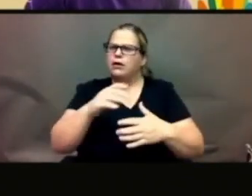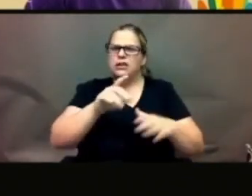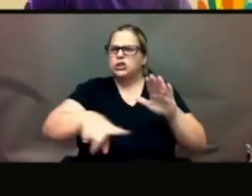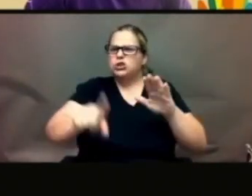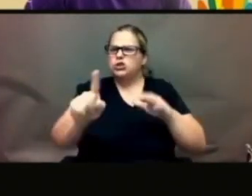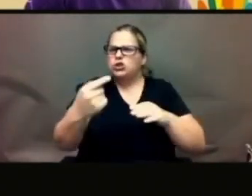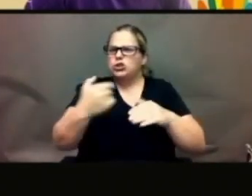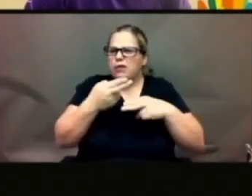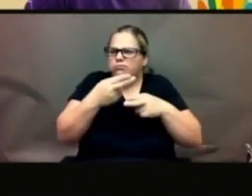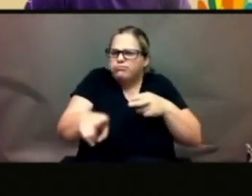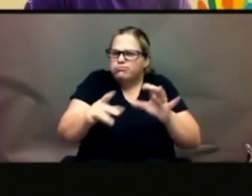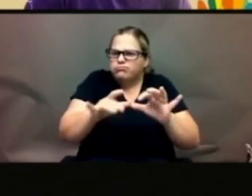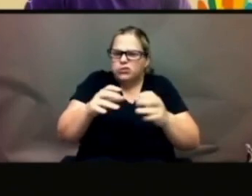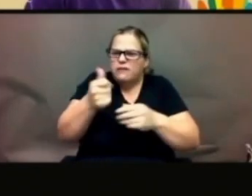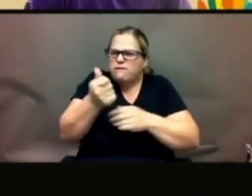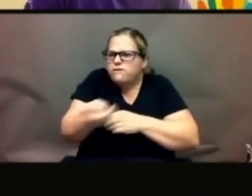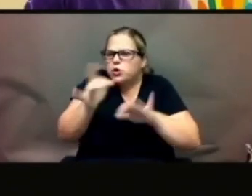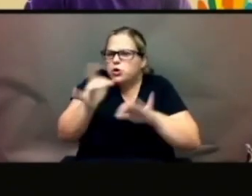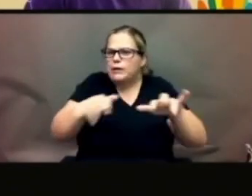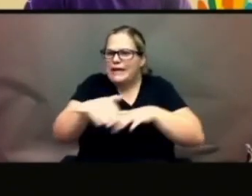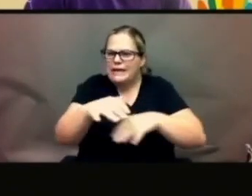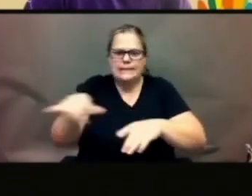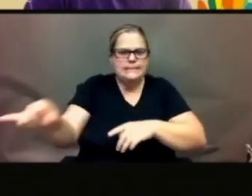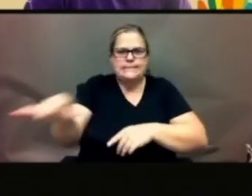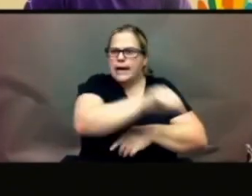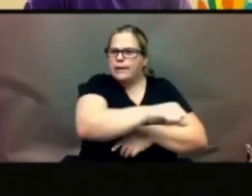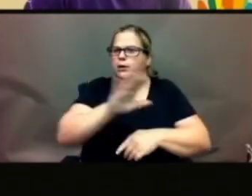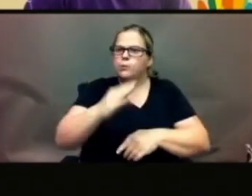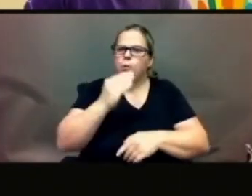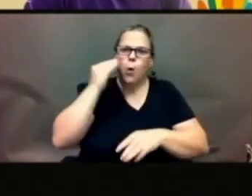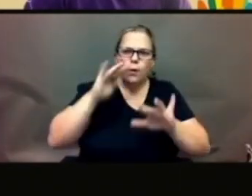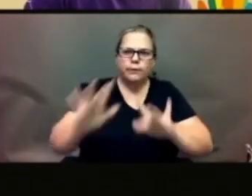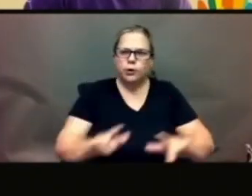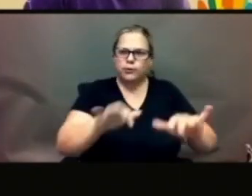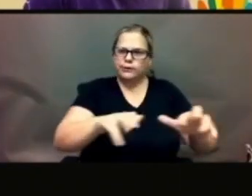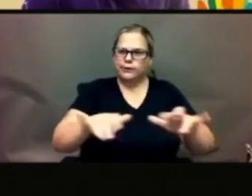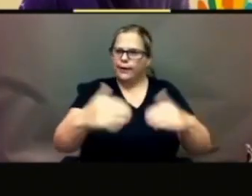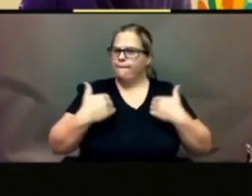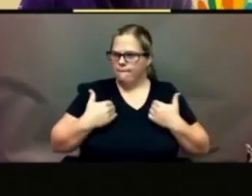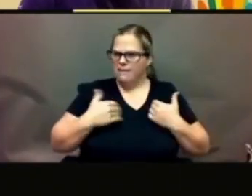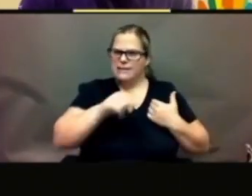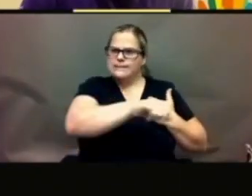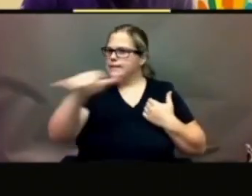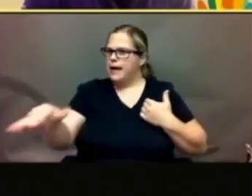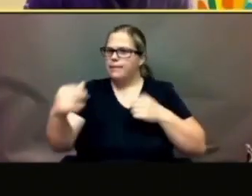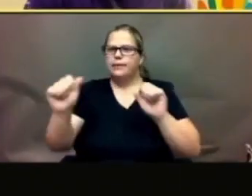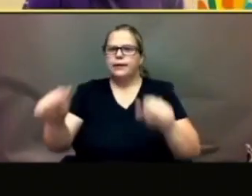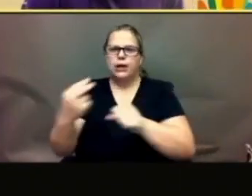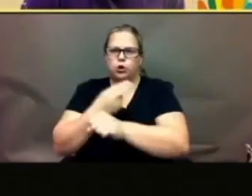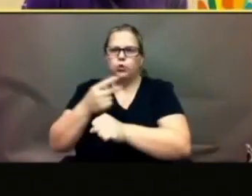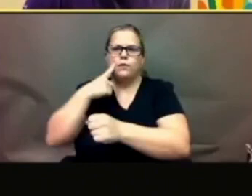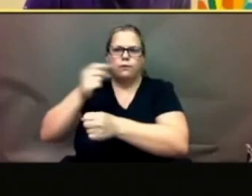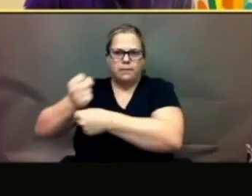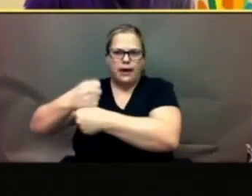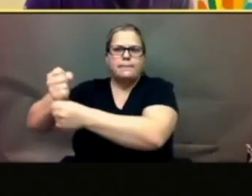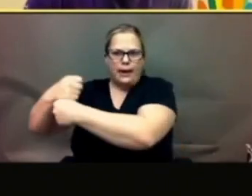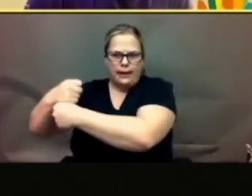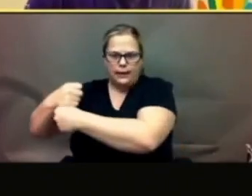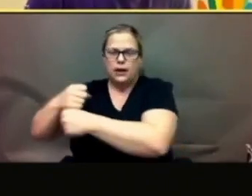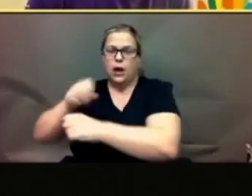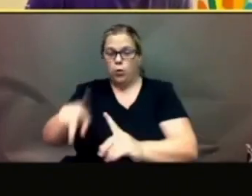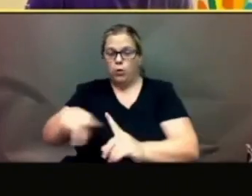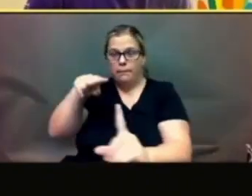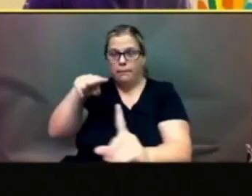que tem basicamente apenas poucas teclas. Tudo que você faz com o seu teclado normal, você pode fazer com o seu teclado